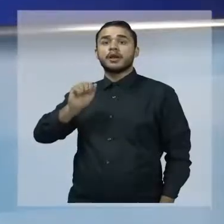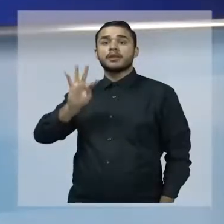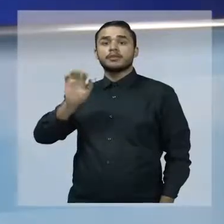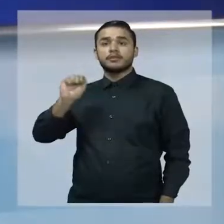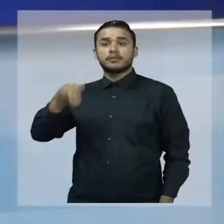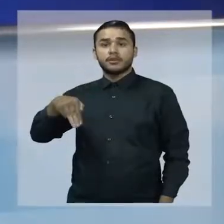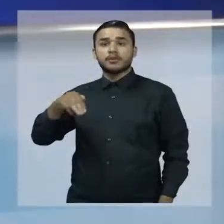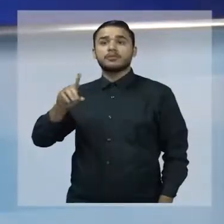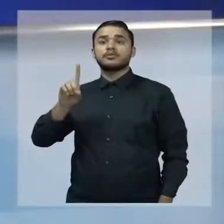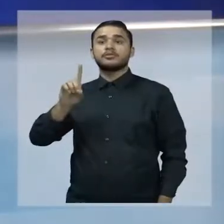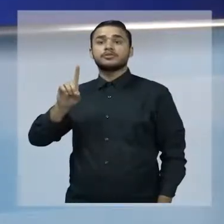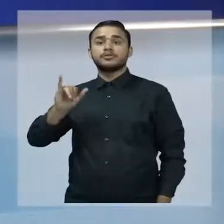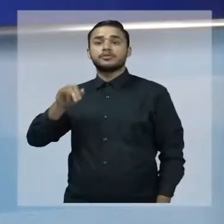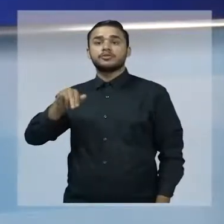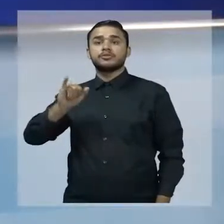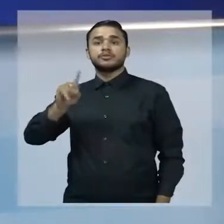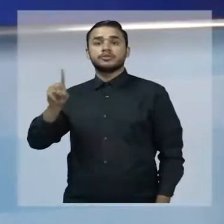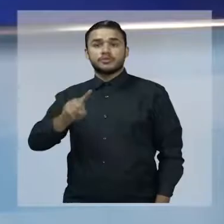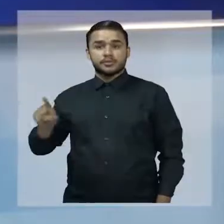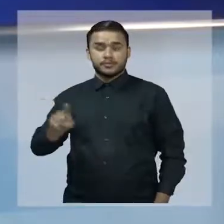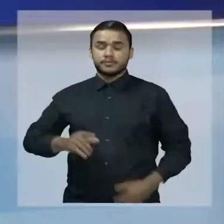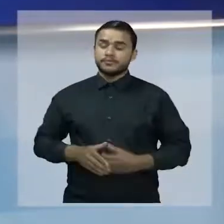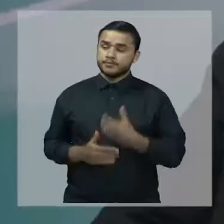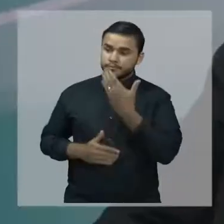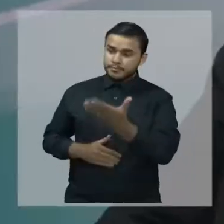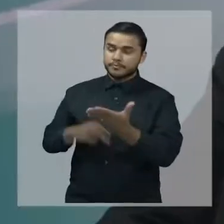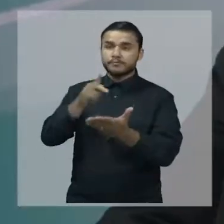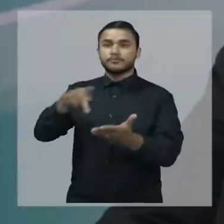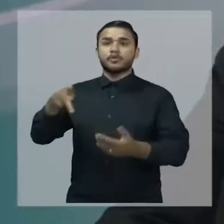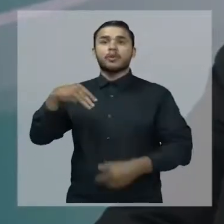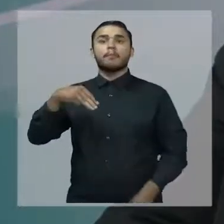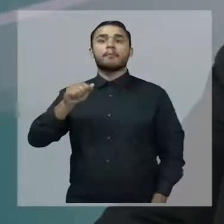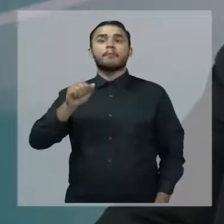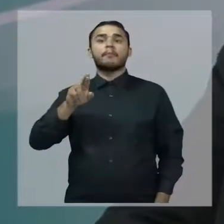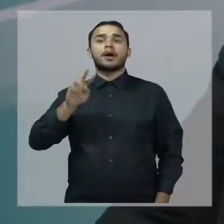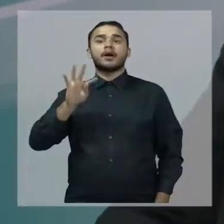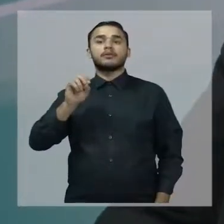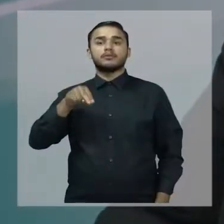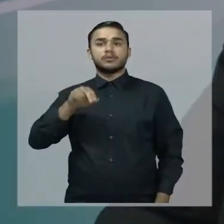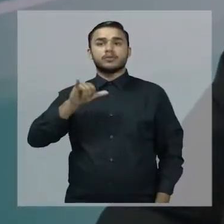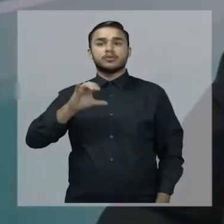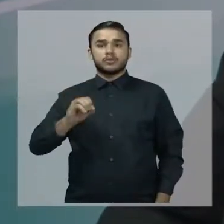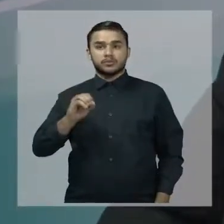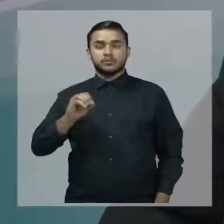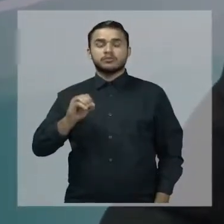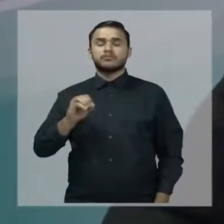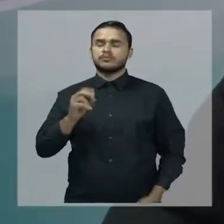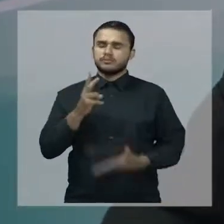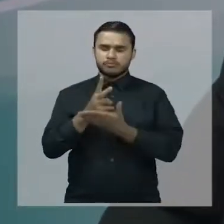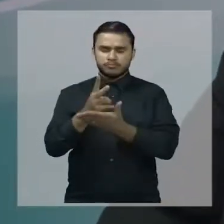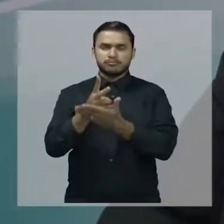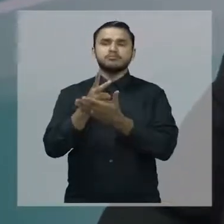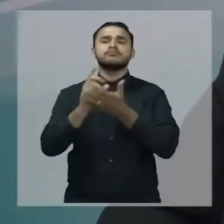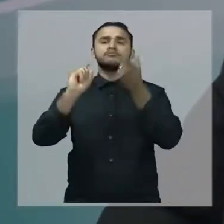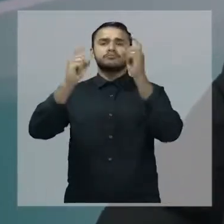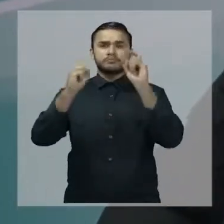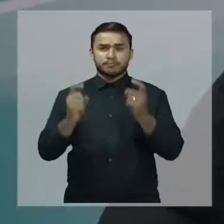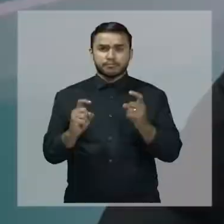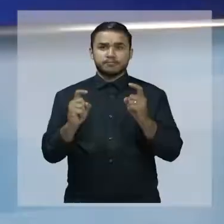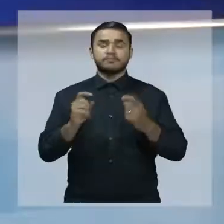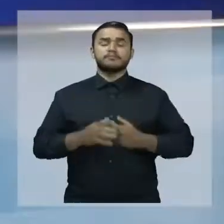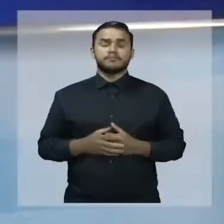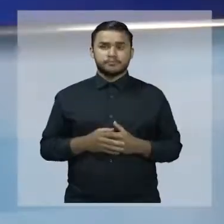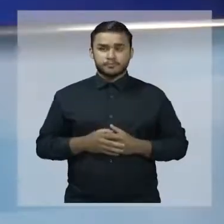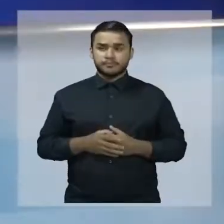debater sobre esses assuntos, o professor doutor Martônio Monte Alverne, que nos ajuda aqui quinzenalmente a refletir sobre os temas propostos para a